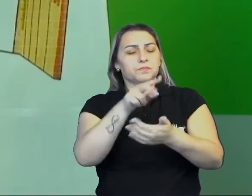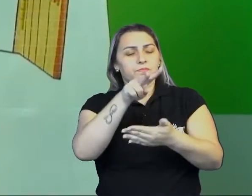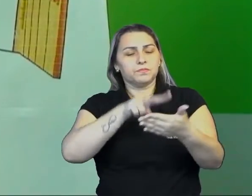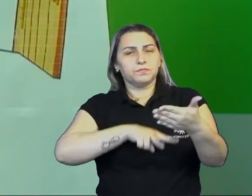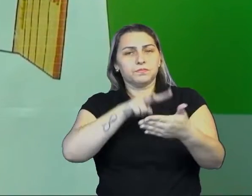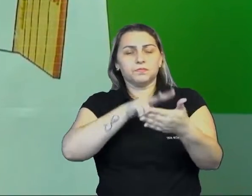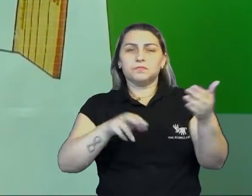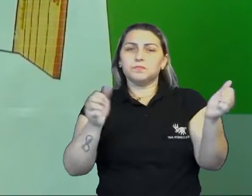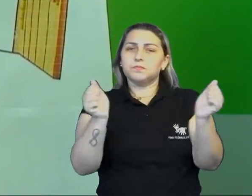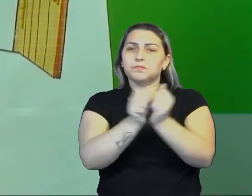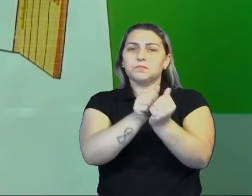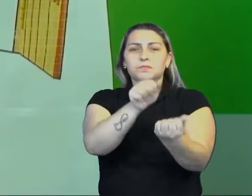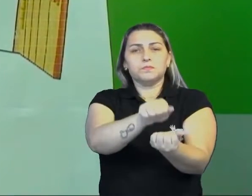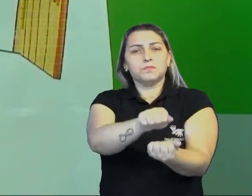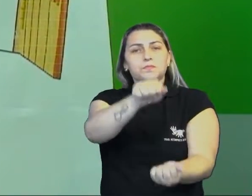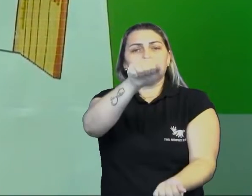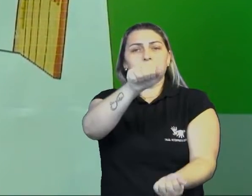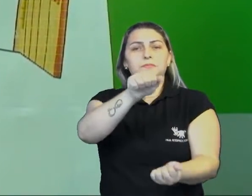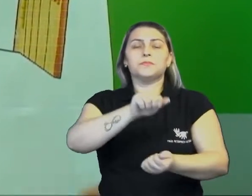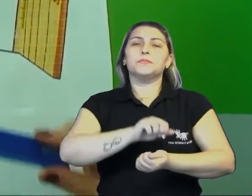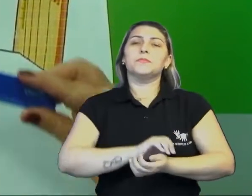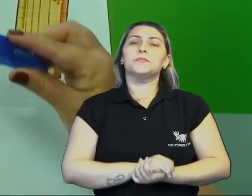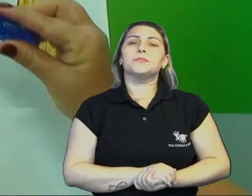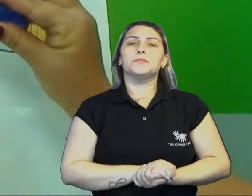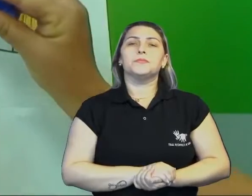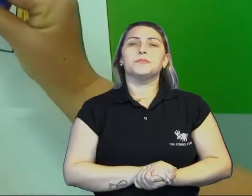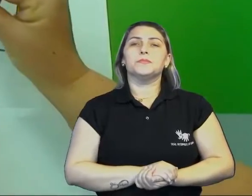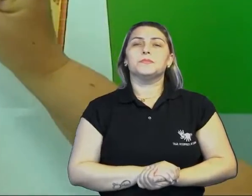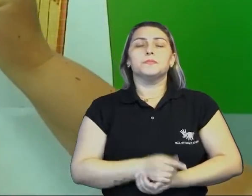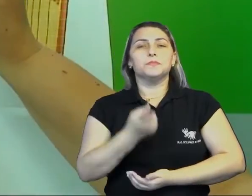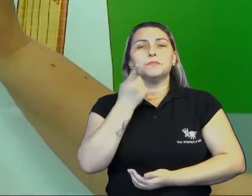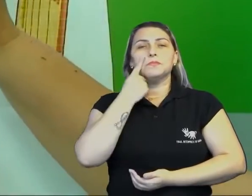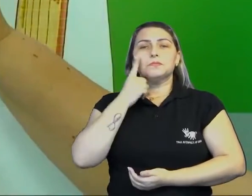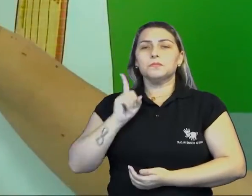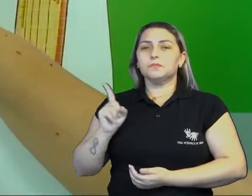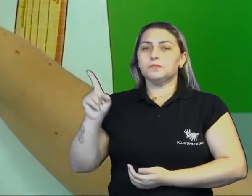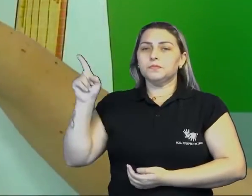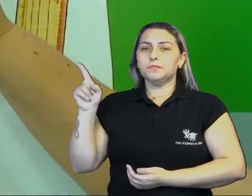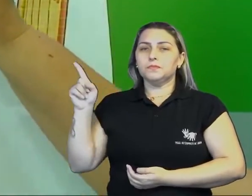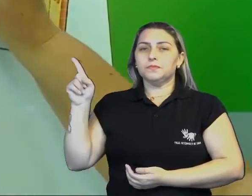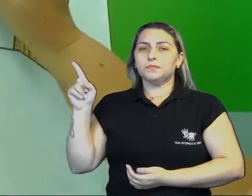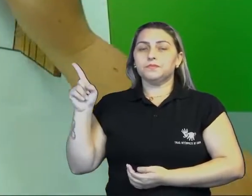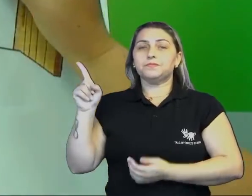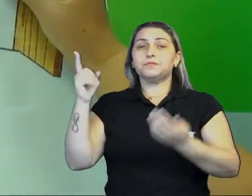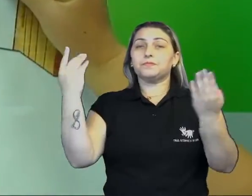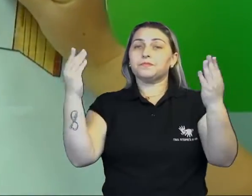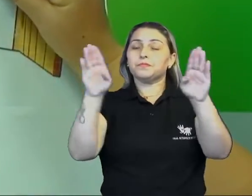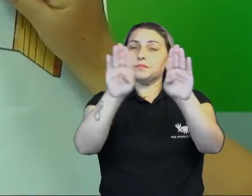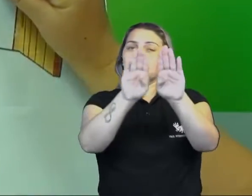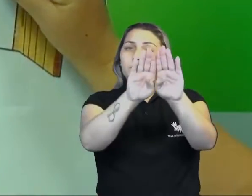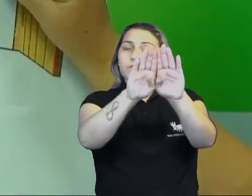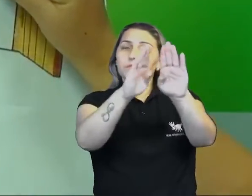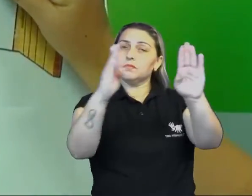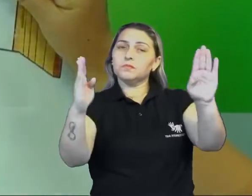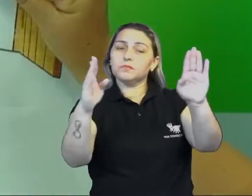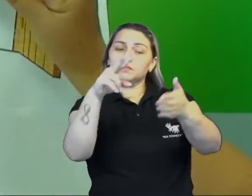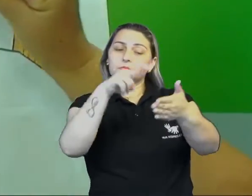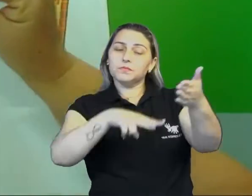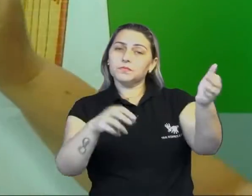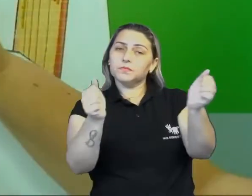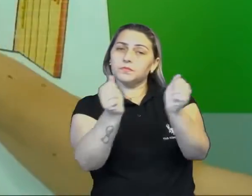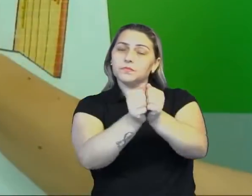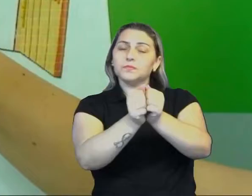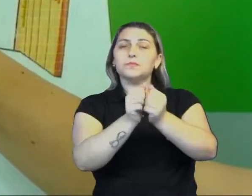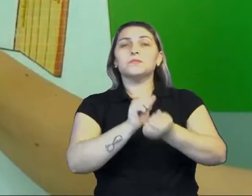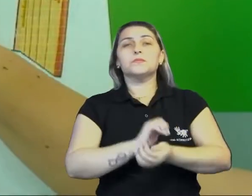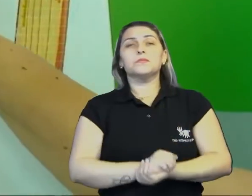ler junto esse cartaz aqui. Olha só, a porta, leia junto